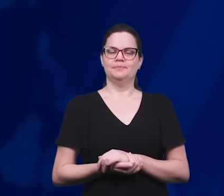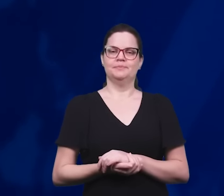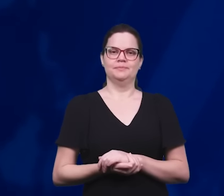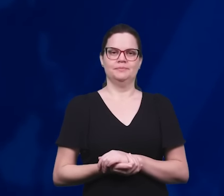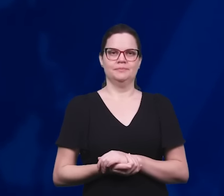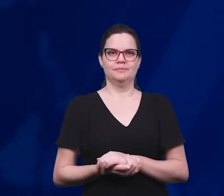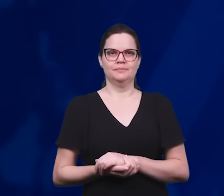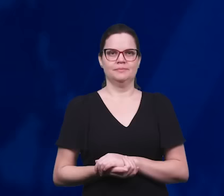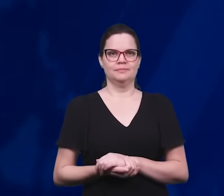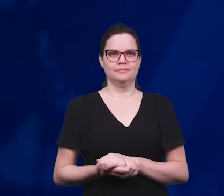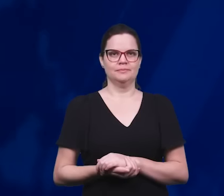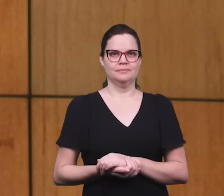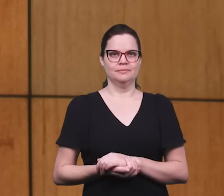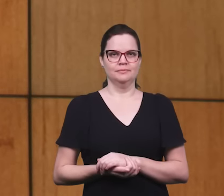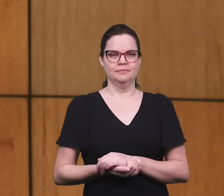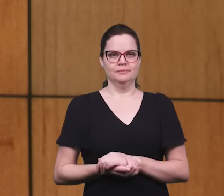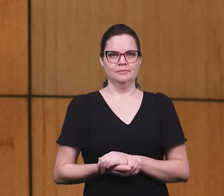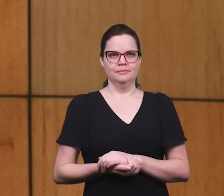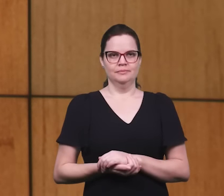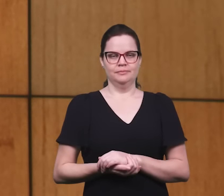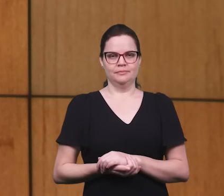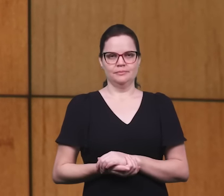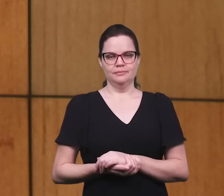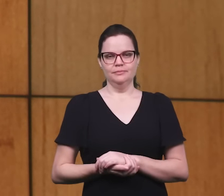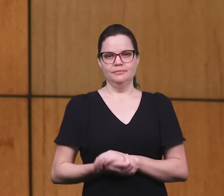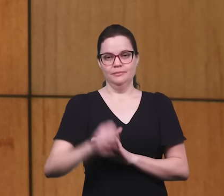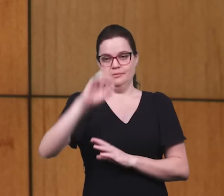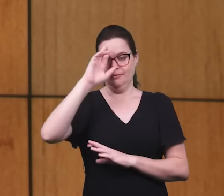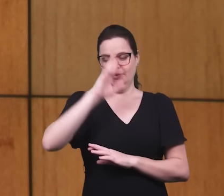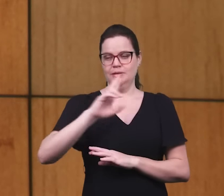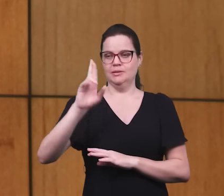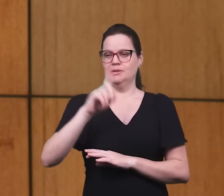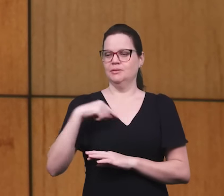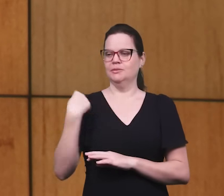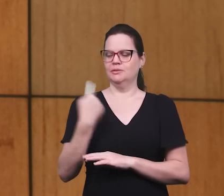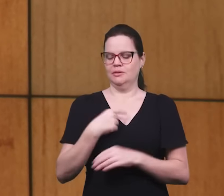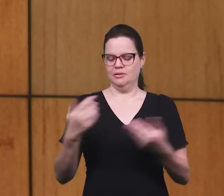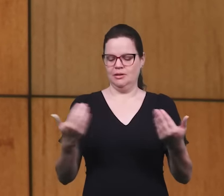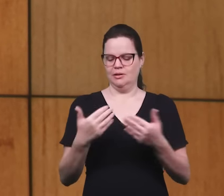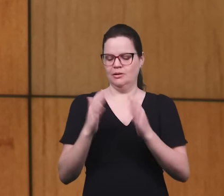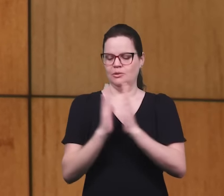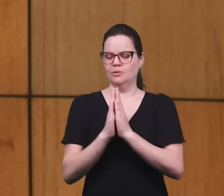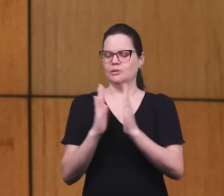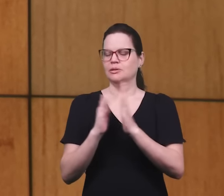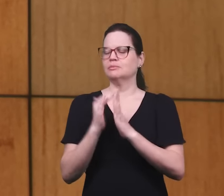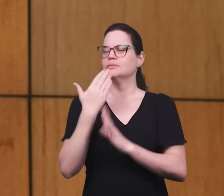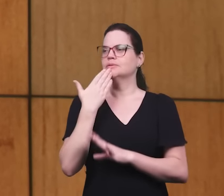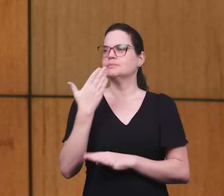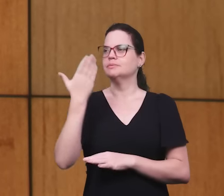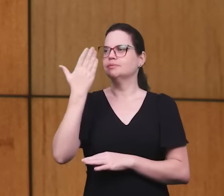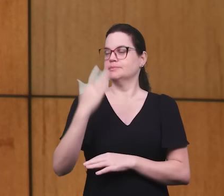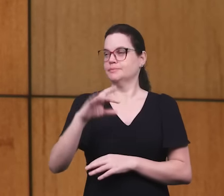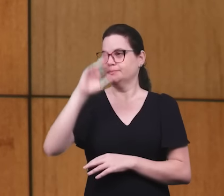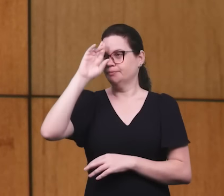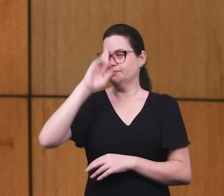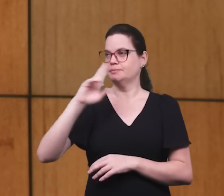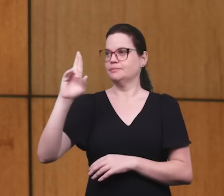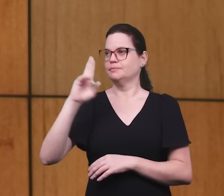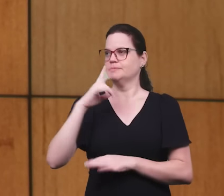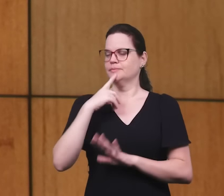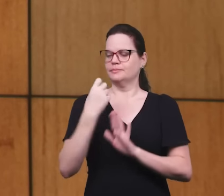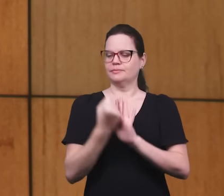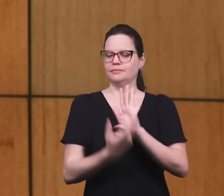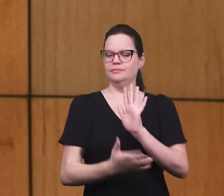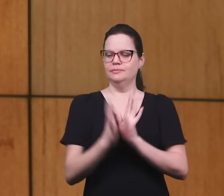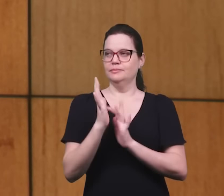um dos nossos pastores. Senhor Deus, nós intercedemos ao Senhor e clamamos